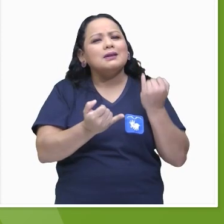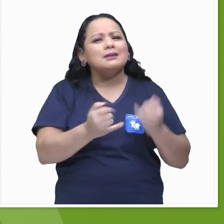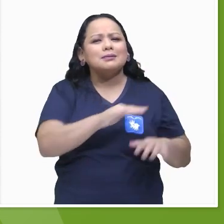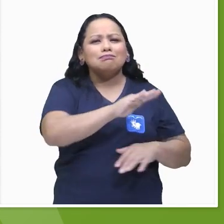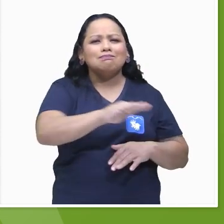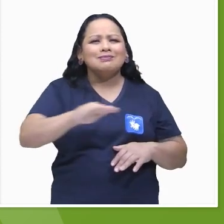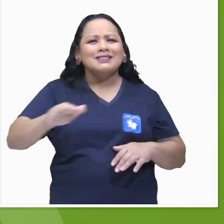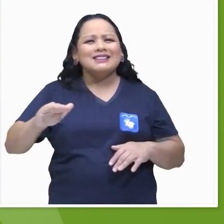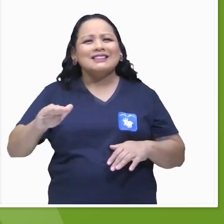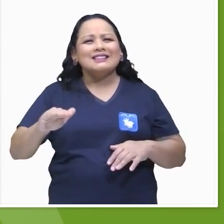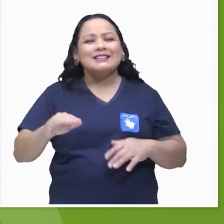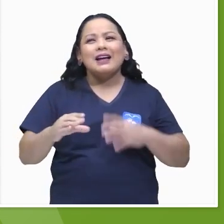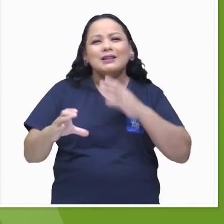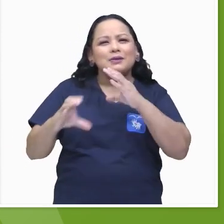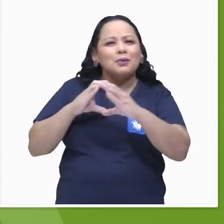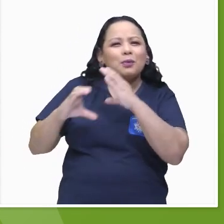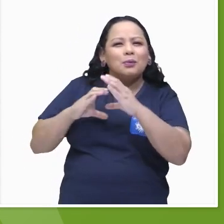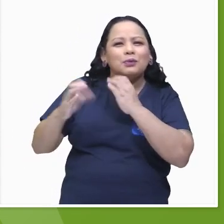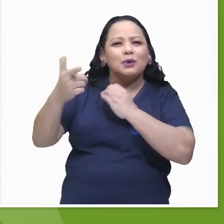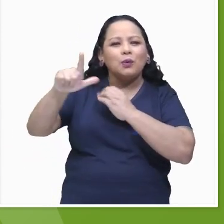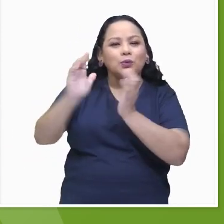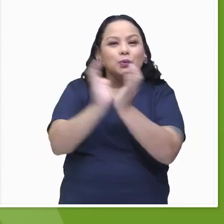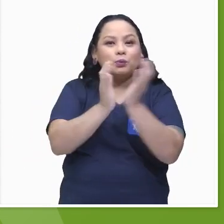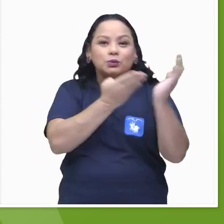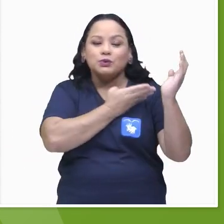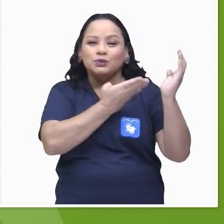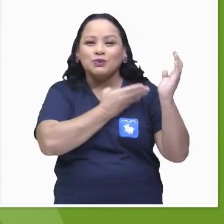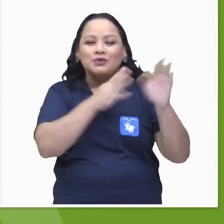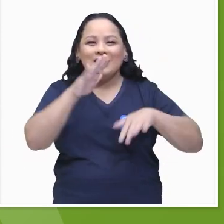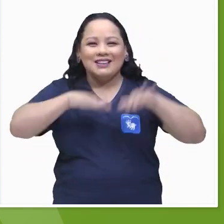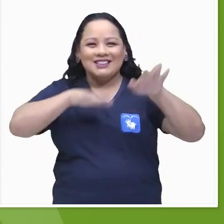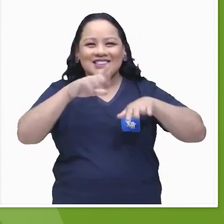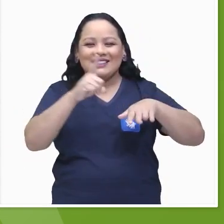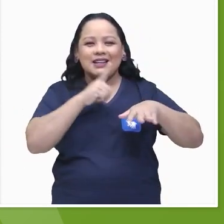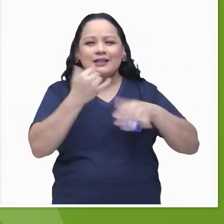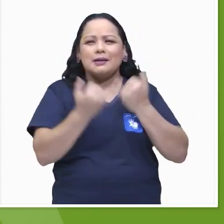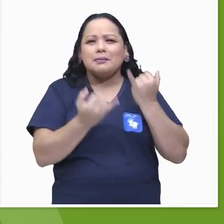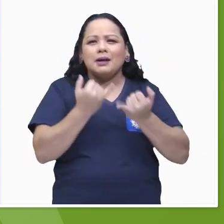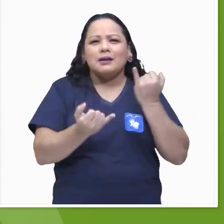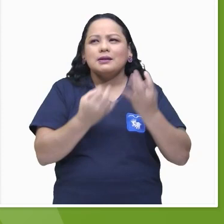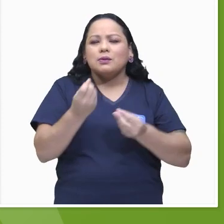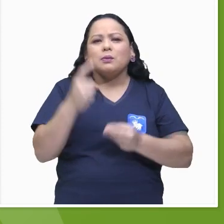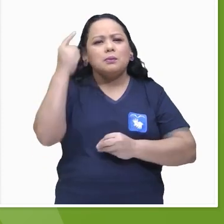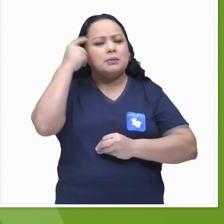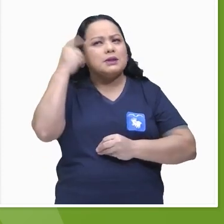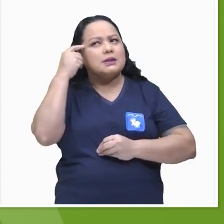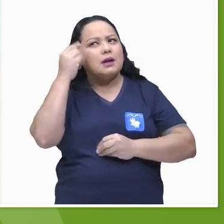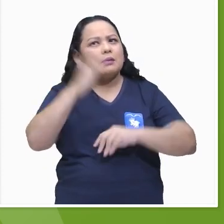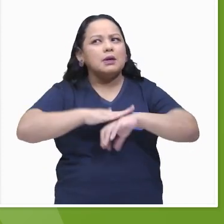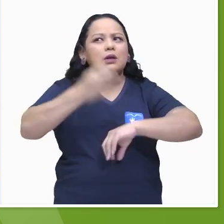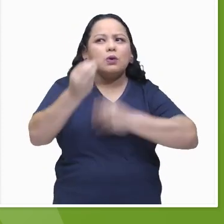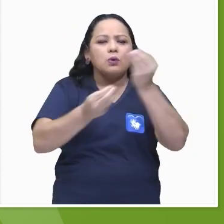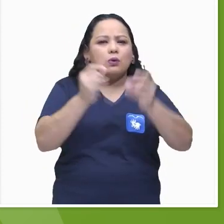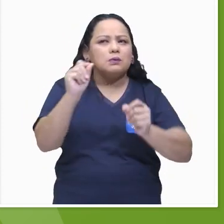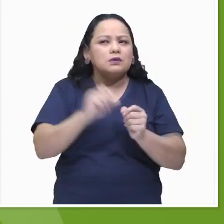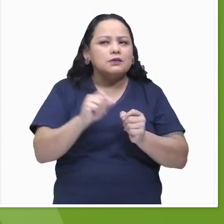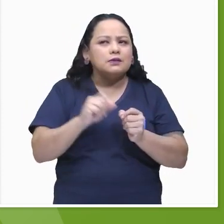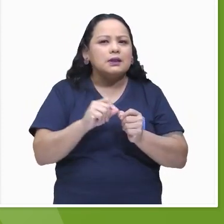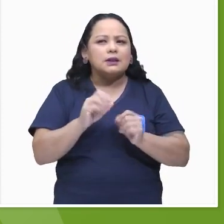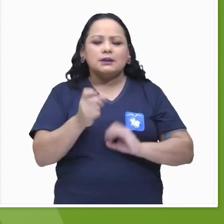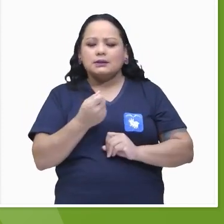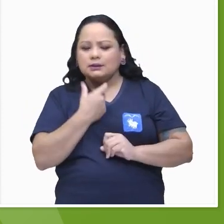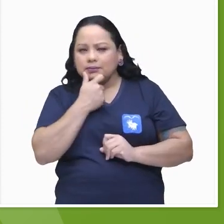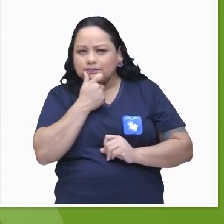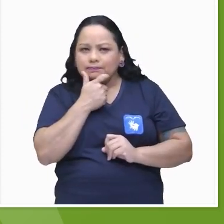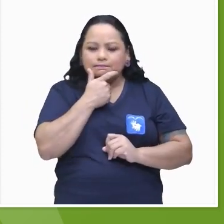ali se comunicar com os outros adolescentes, né? Ele vai já começar a pensar melhor nas suas atitudes. Então,